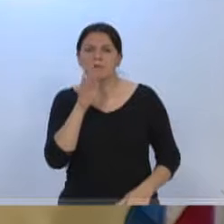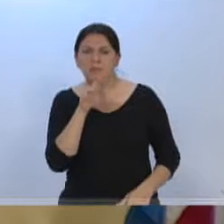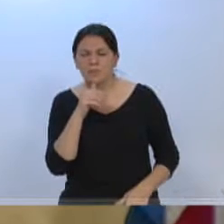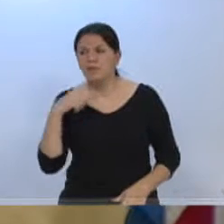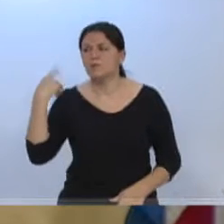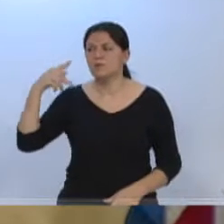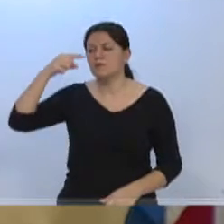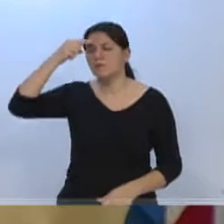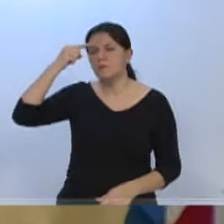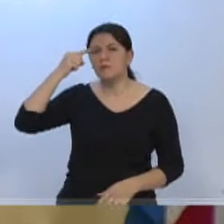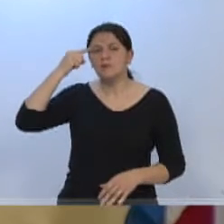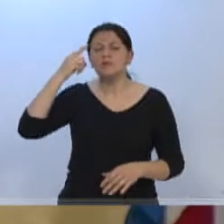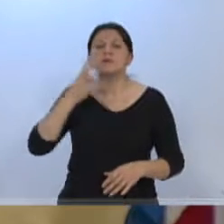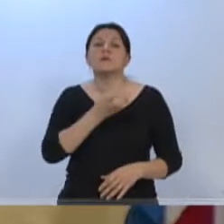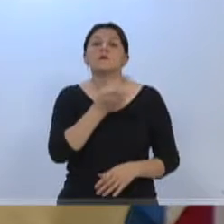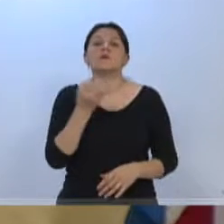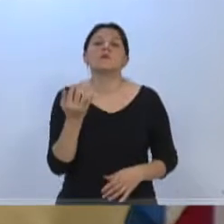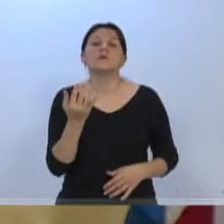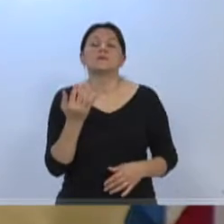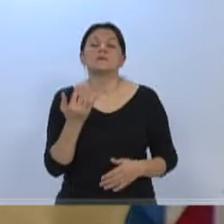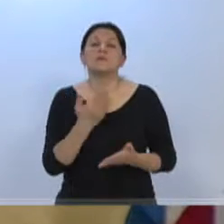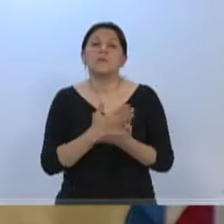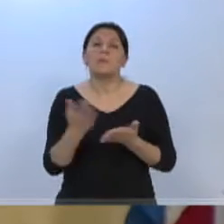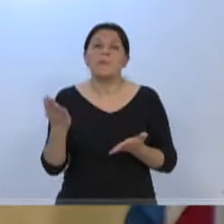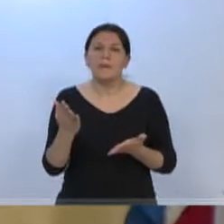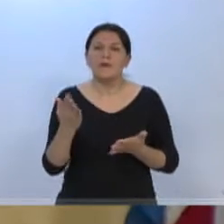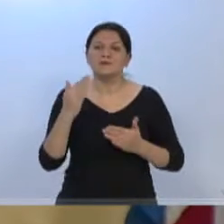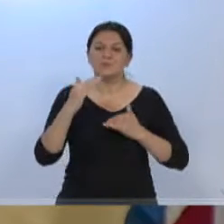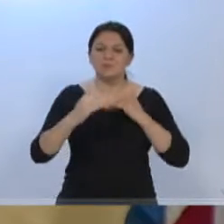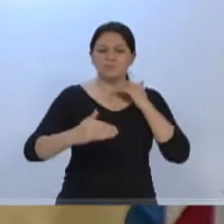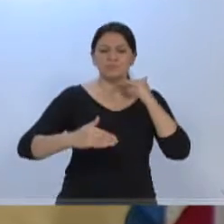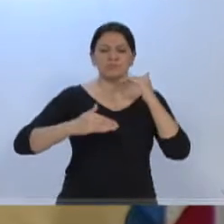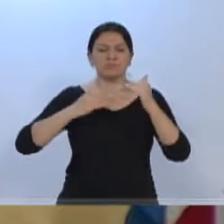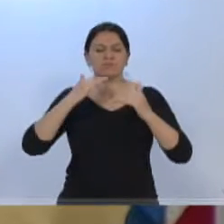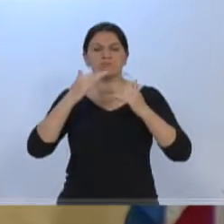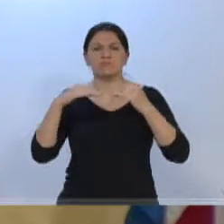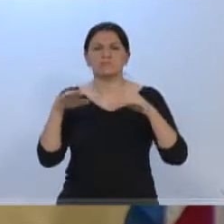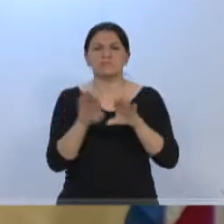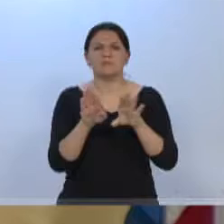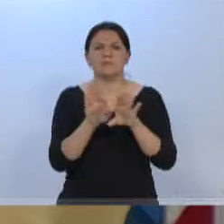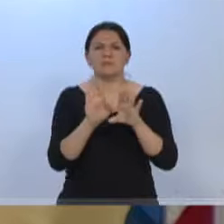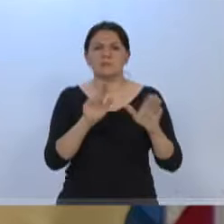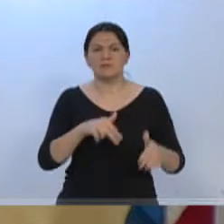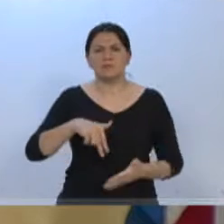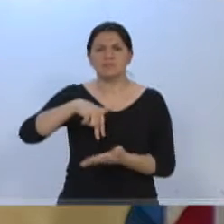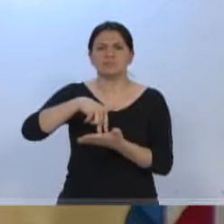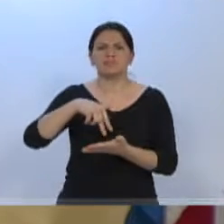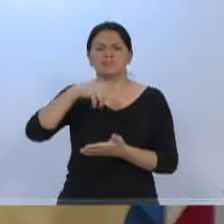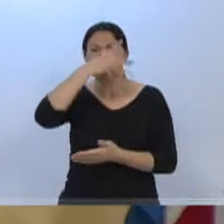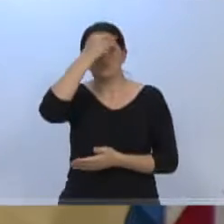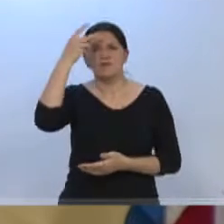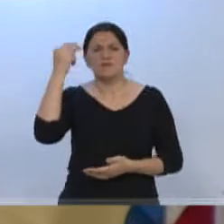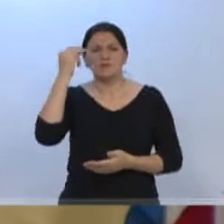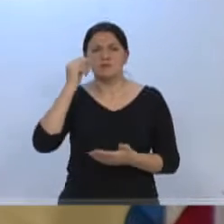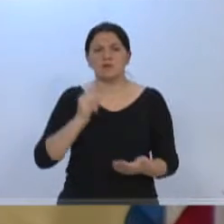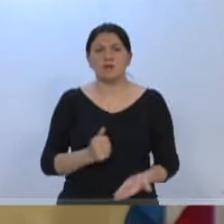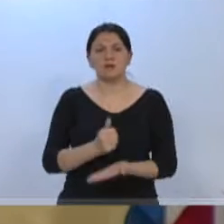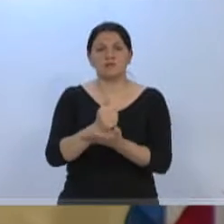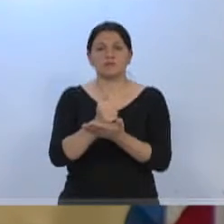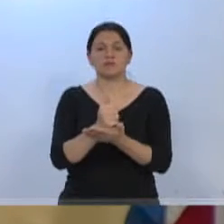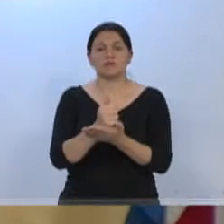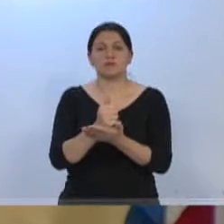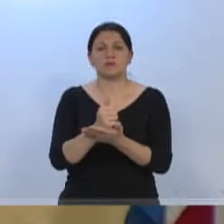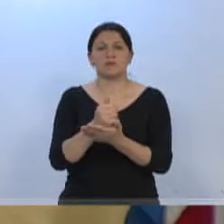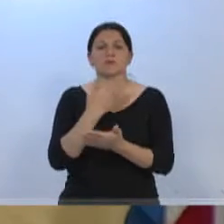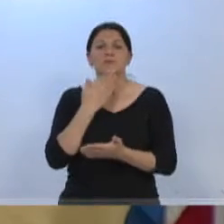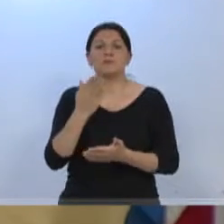da Rosa, quando as coisas começam a encaminhar, quando as coisas começam a andar e também tem um posicionamento da Prefeitura de atender aqui os pedidos que